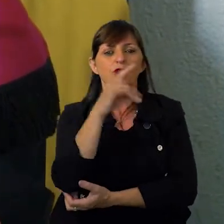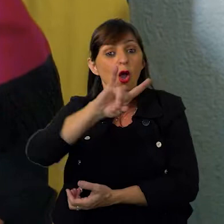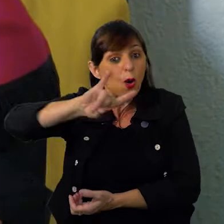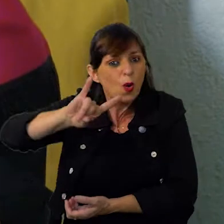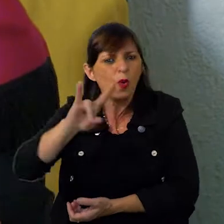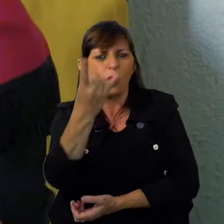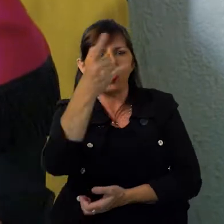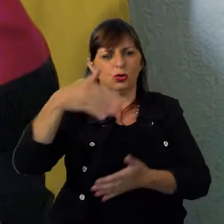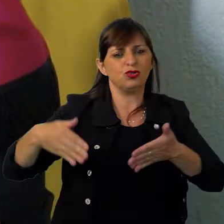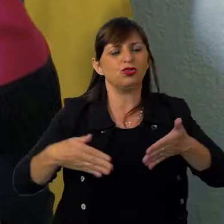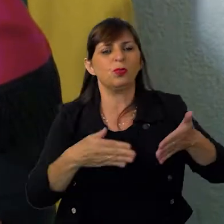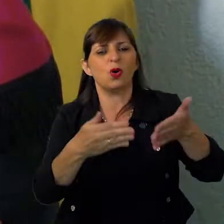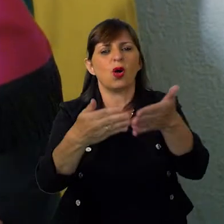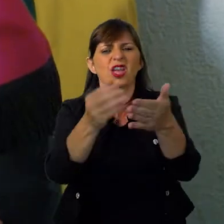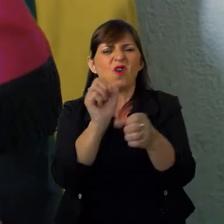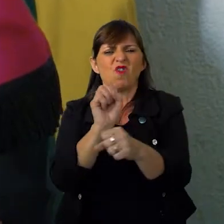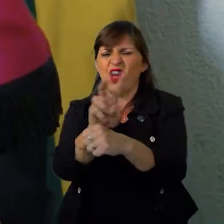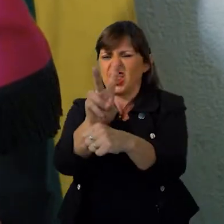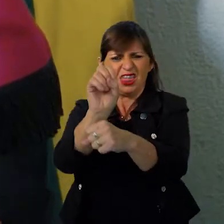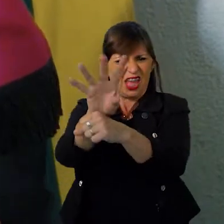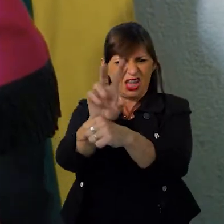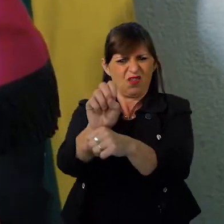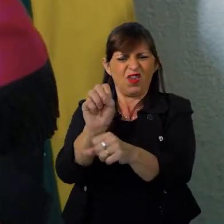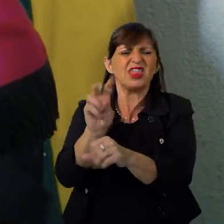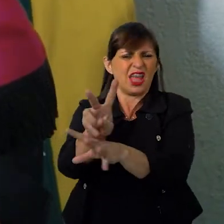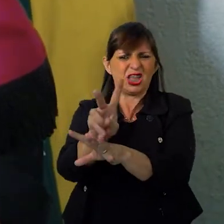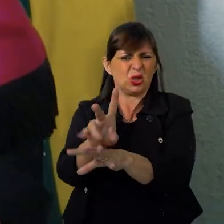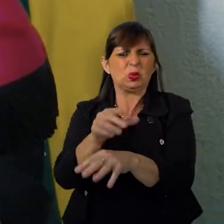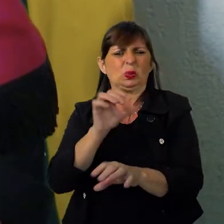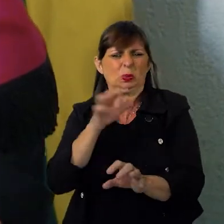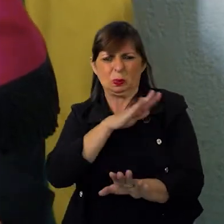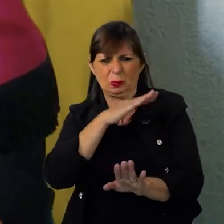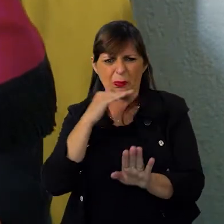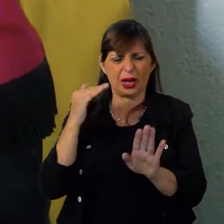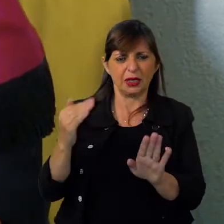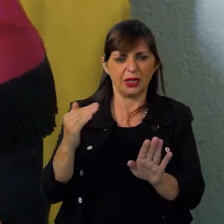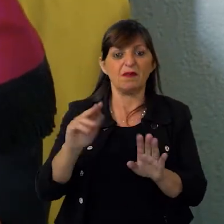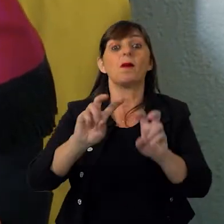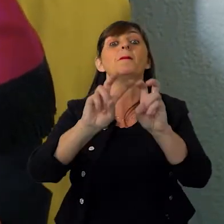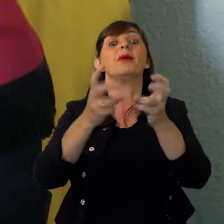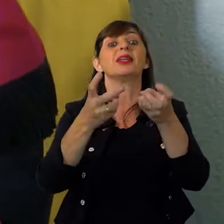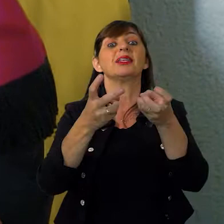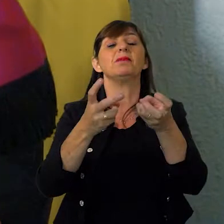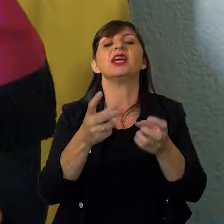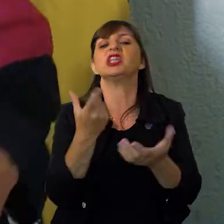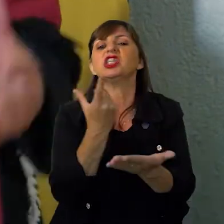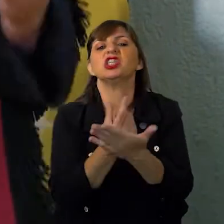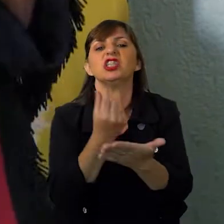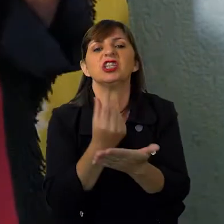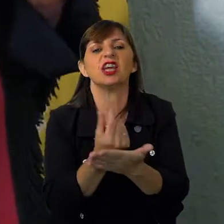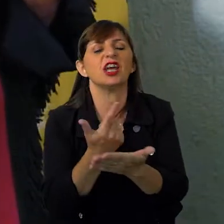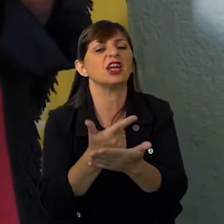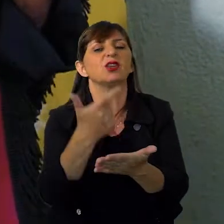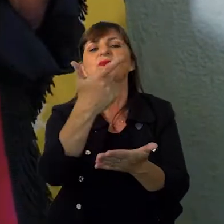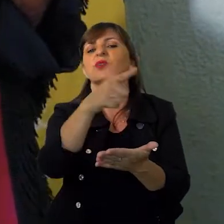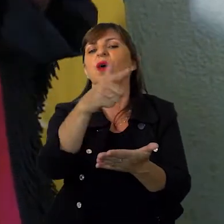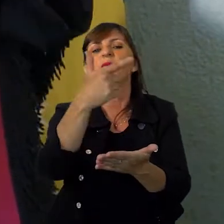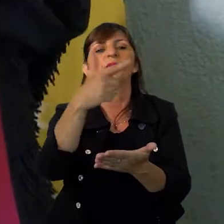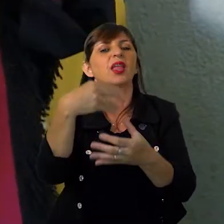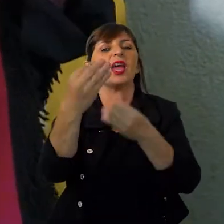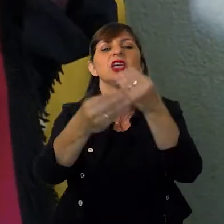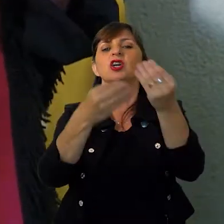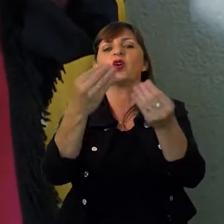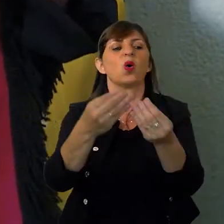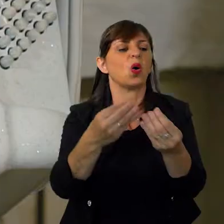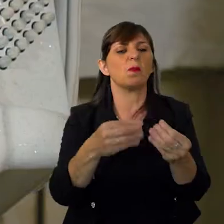eo último Rio envenenado vocês irão perceber que dinheiro não se come amigos